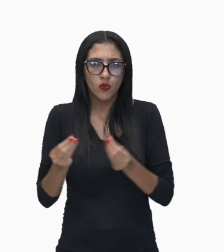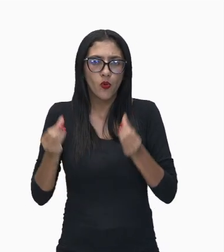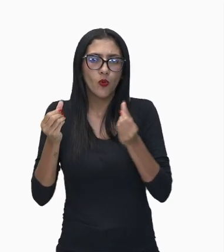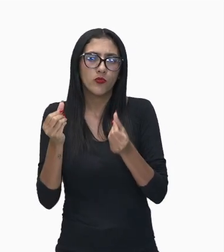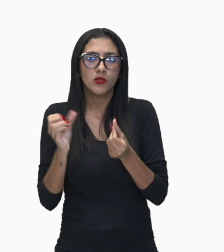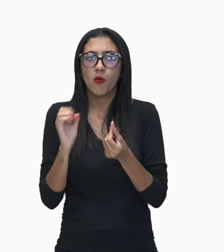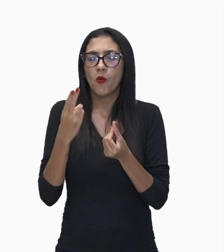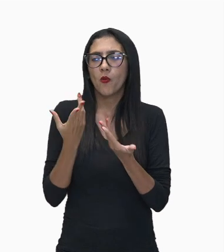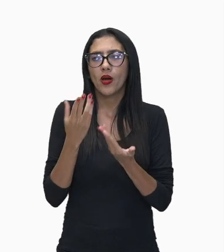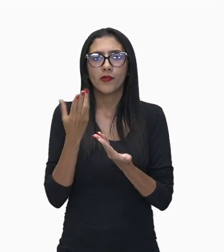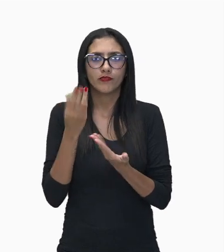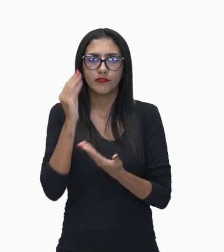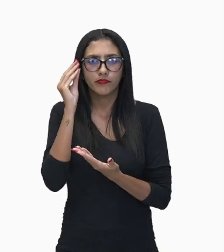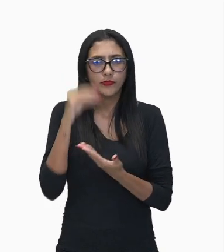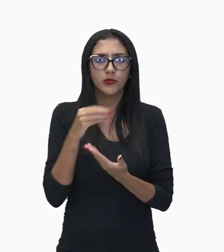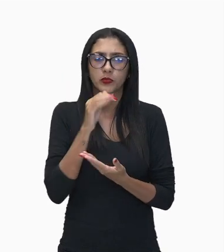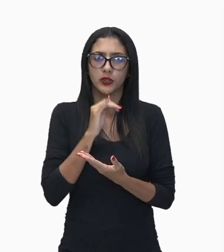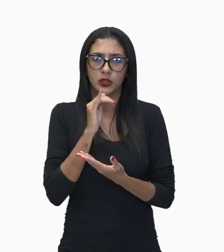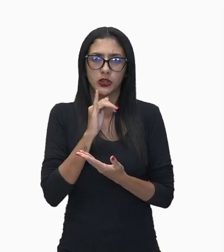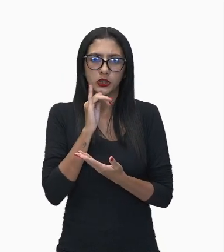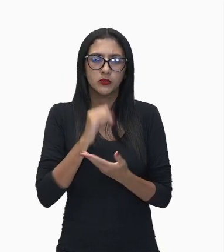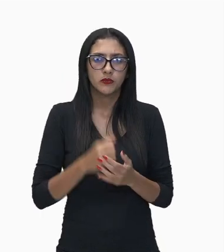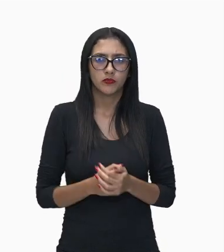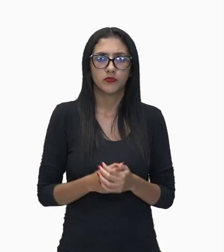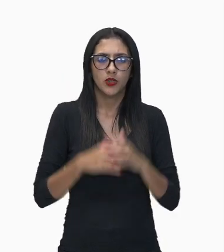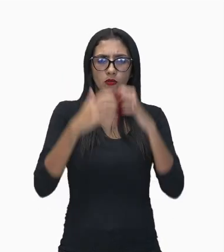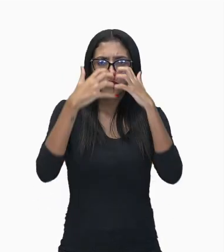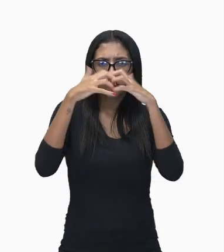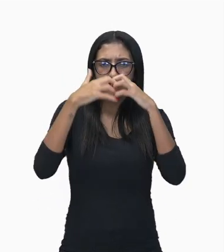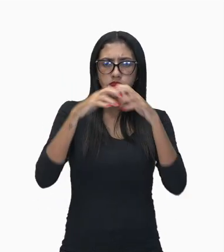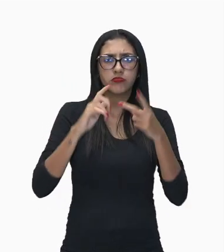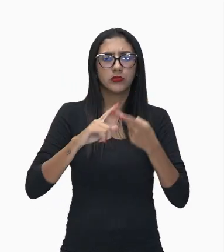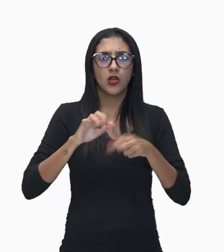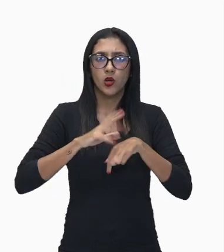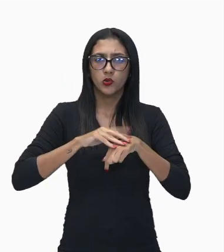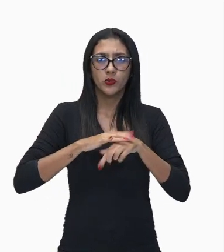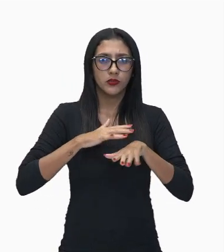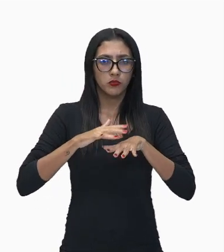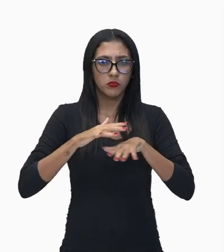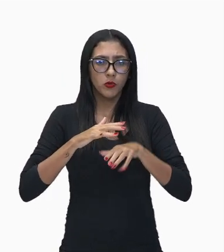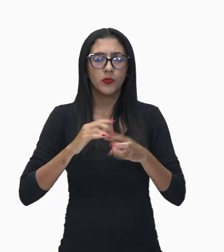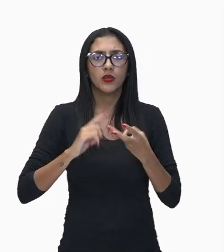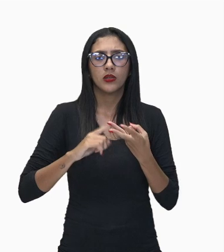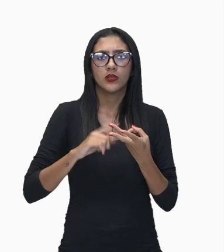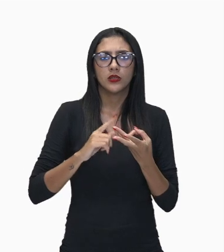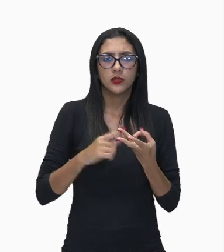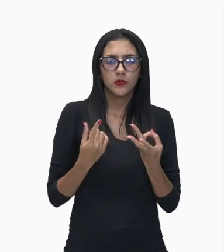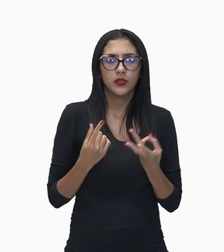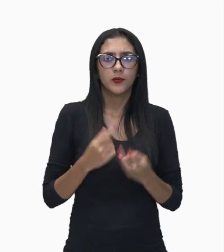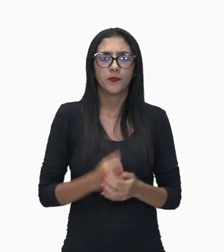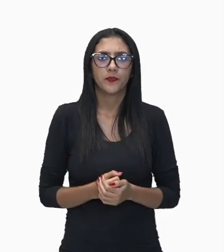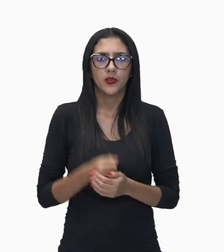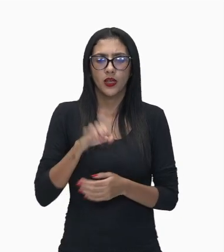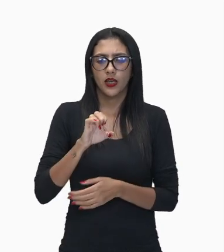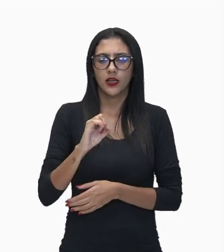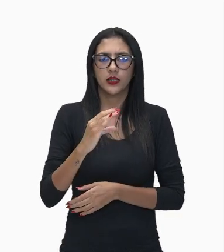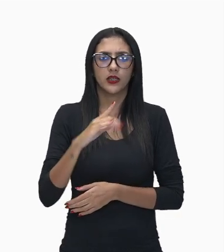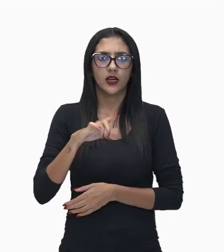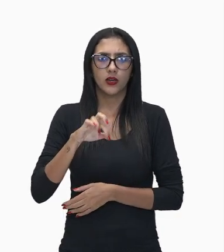exemplo, nós temos aí a doença de Alzheimer, doença de Parkinson, esclerose múltipla